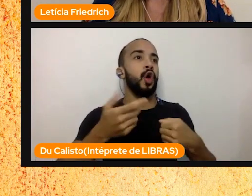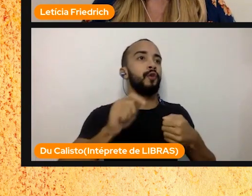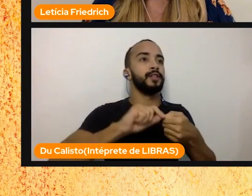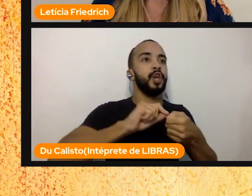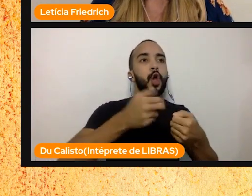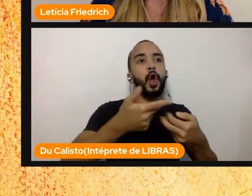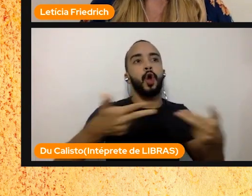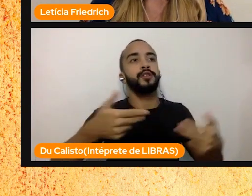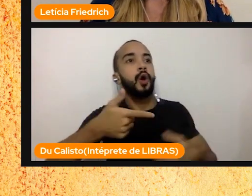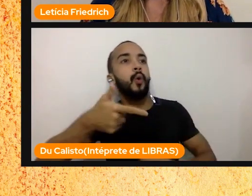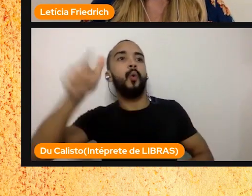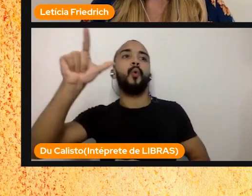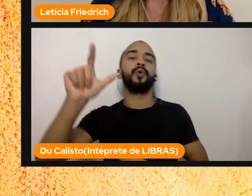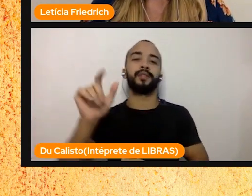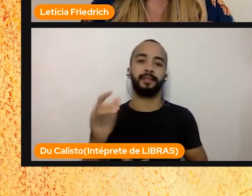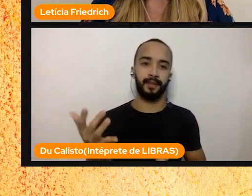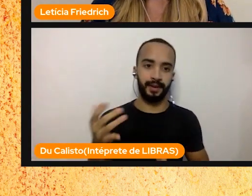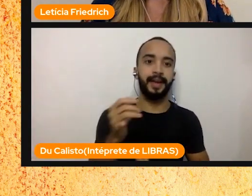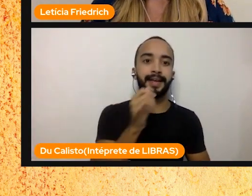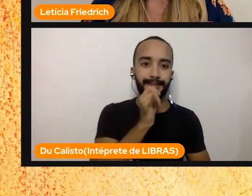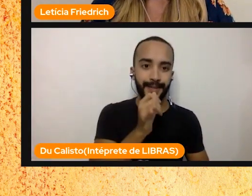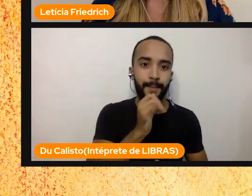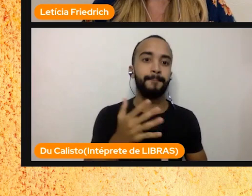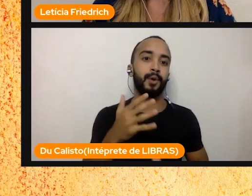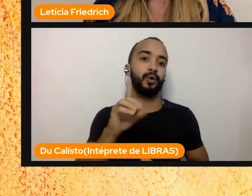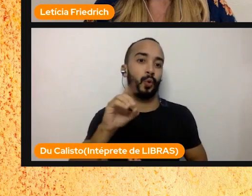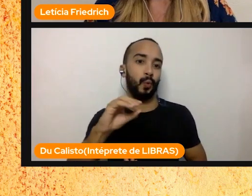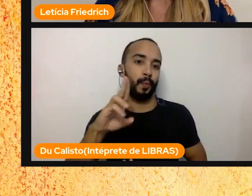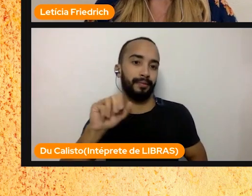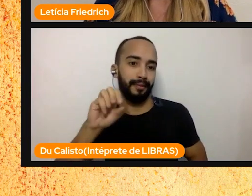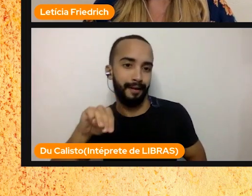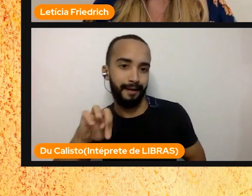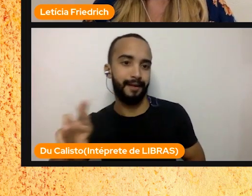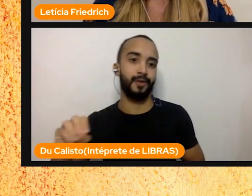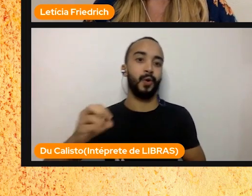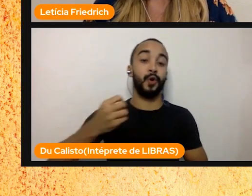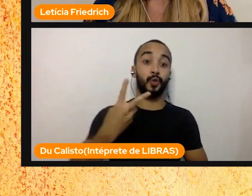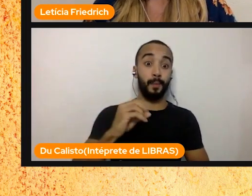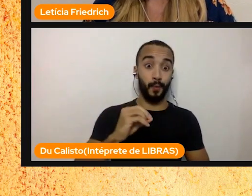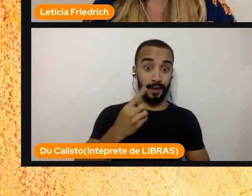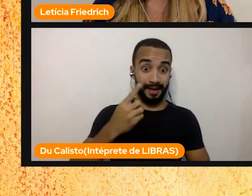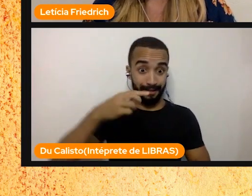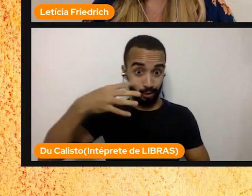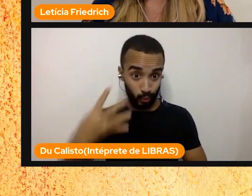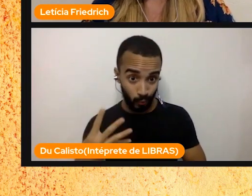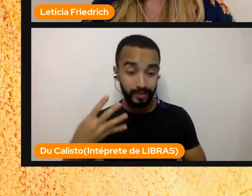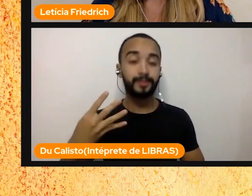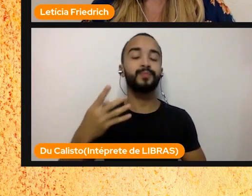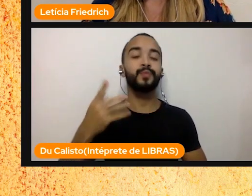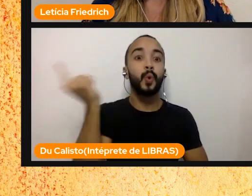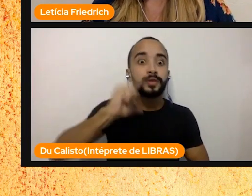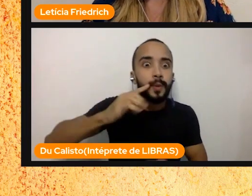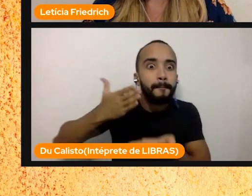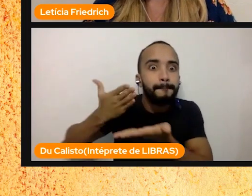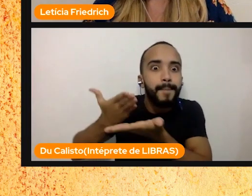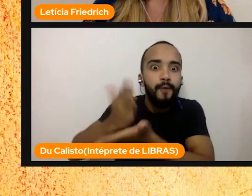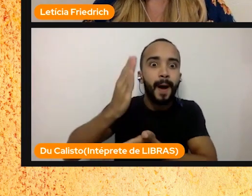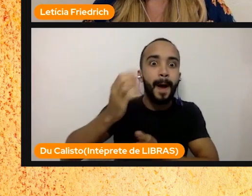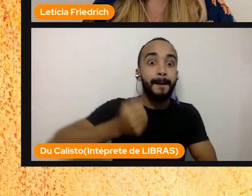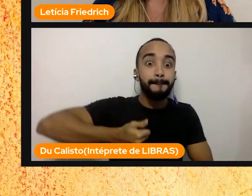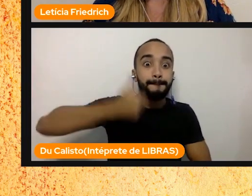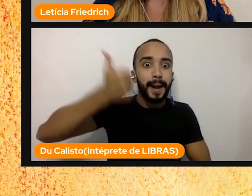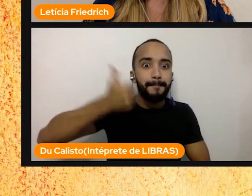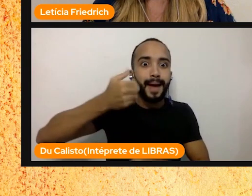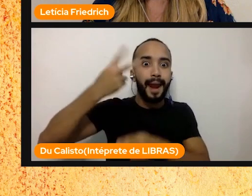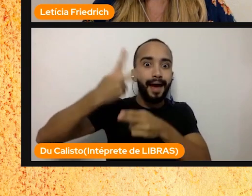poder segurar a onda da empresa, até que em 2014 a gente conseguiu aprovar a nossa primeira série, uma série, na verdade, minúscula, 10 episódios de